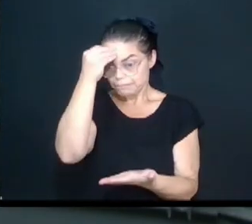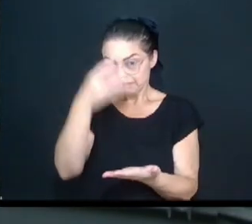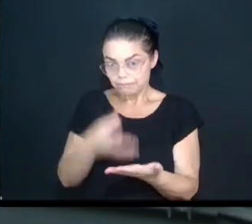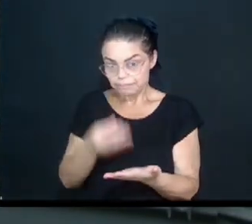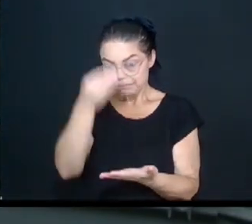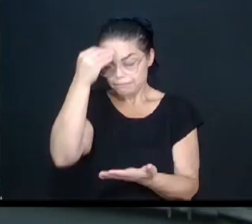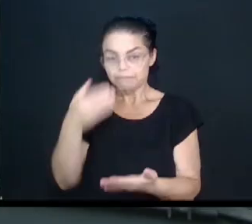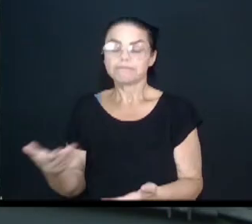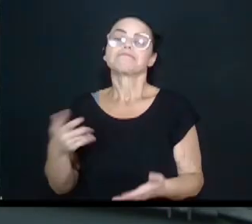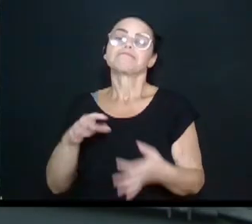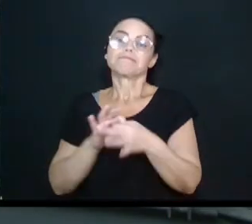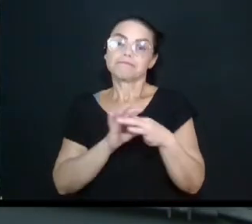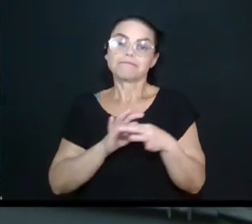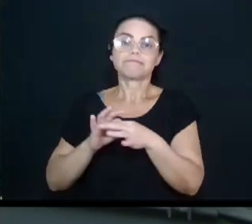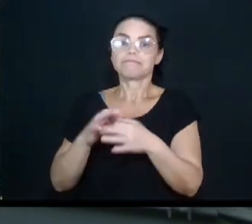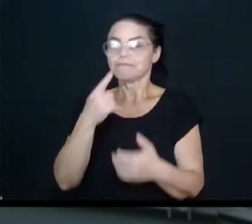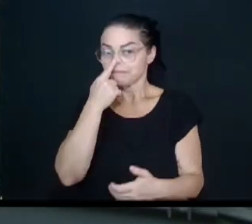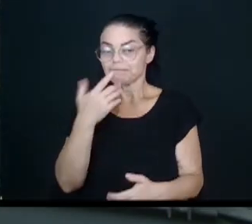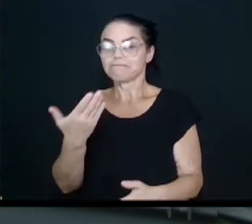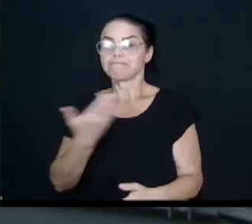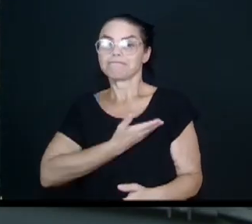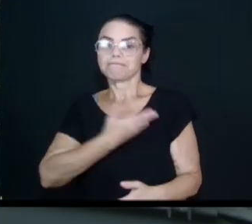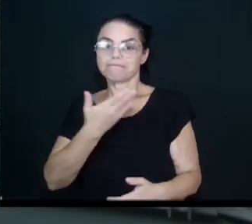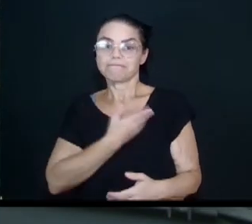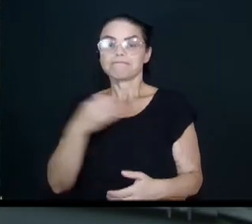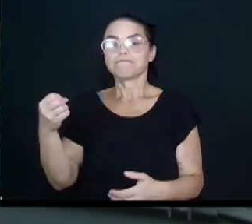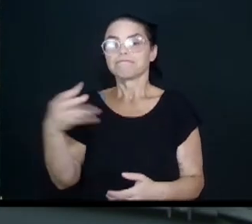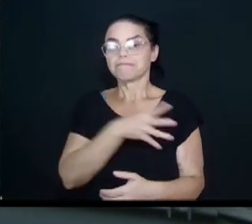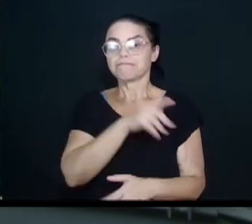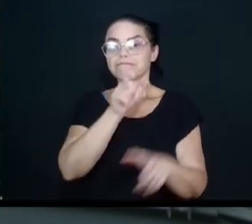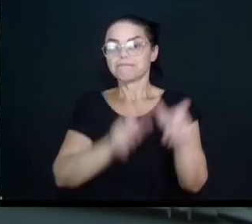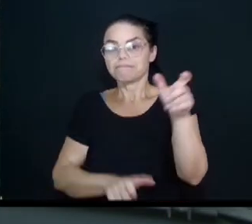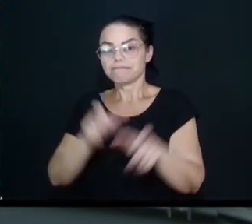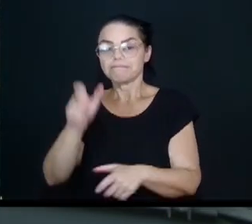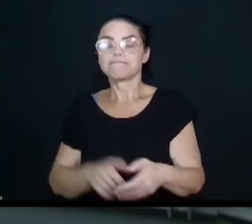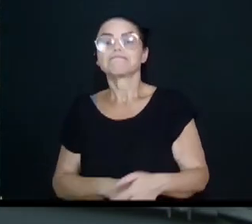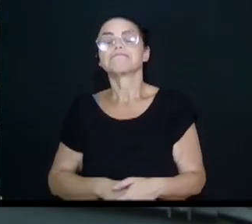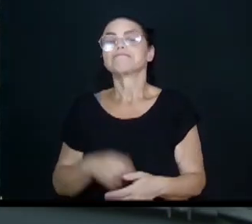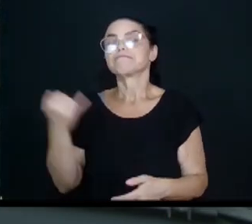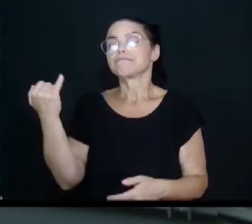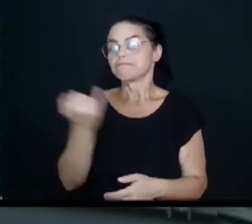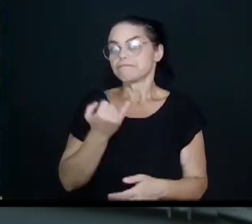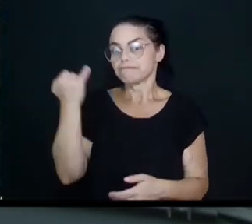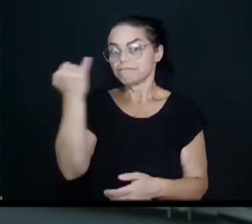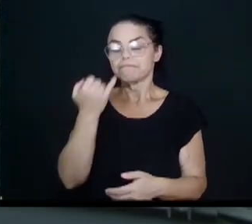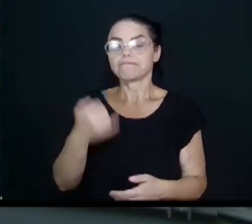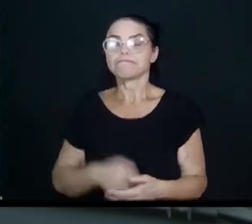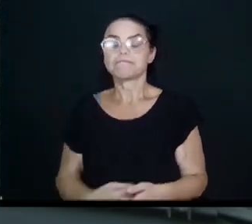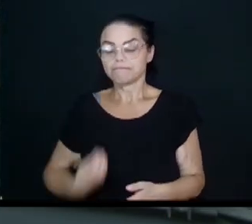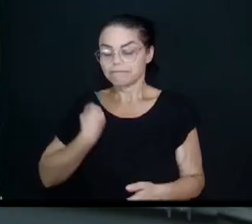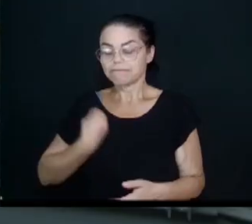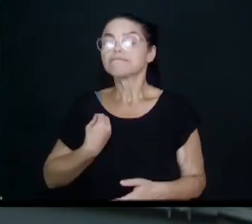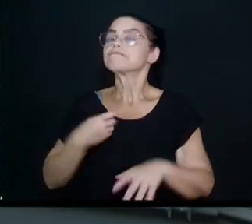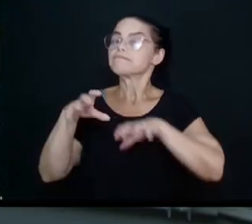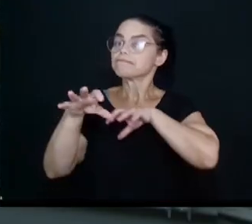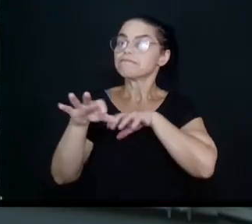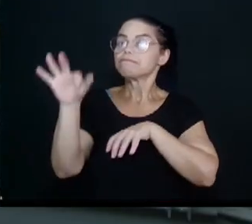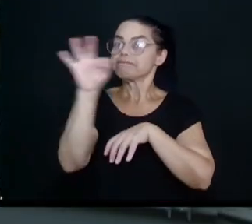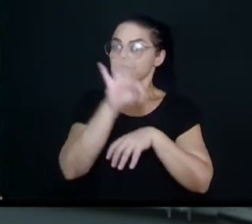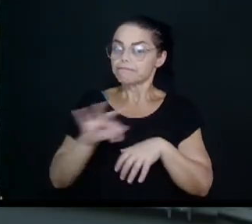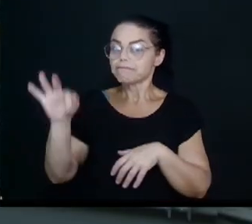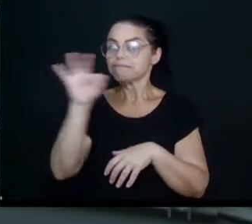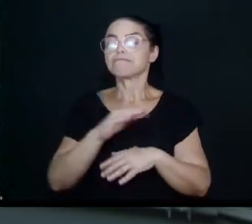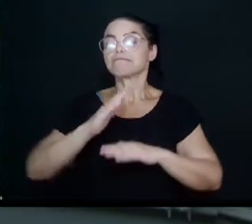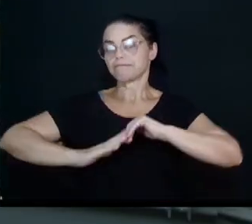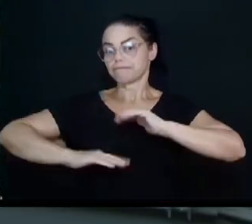amizades, ele vai conhecer novas pessoas, pessoas que serão muito importantes, não só para a vida acadêmica dele, mas também para a vida profissional.